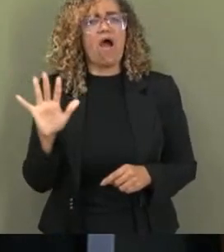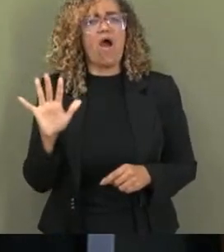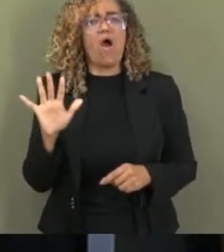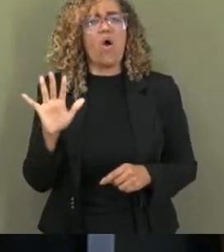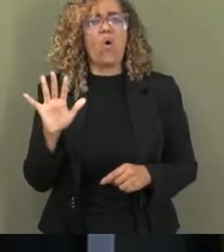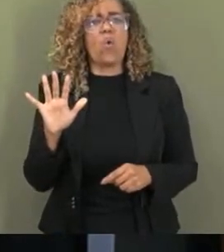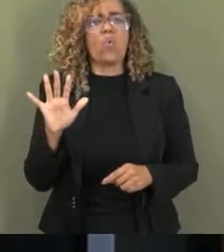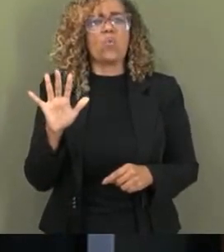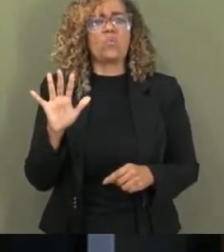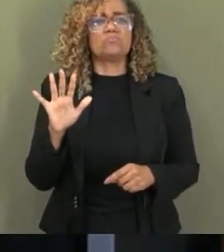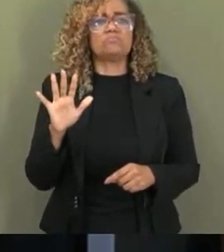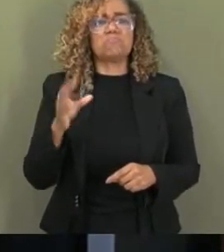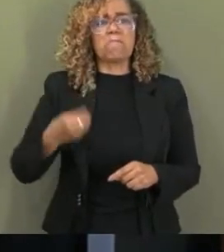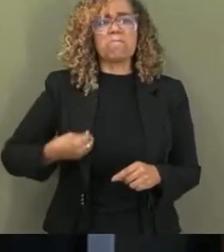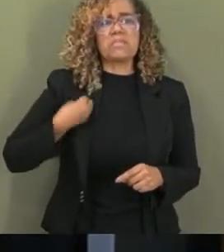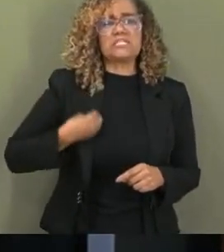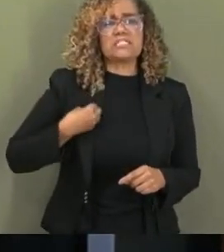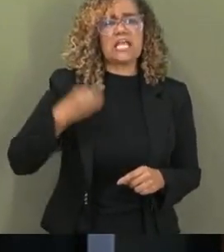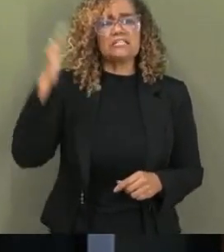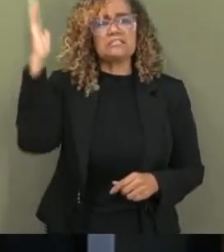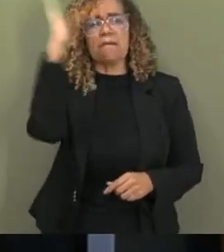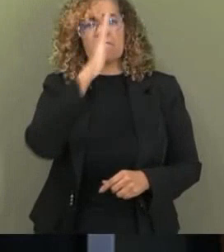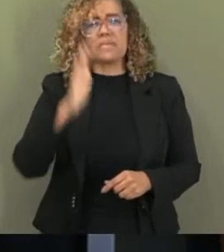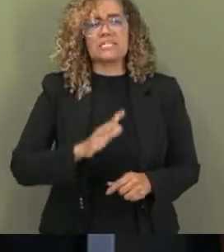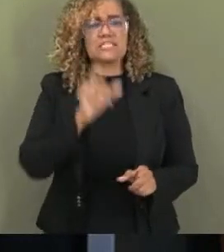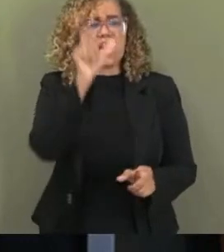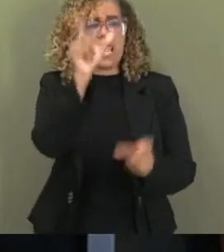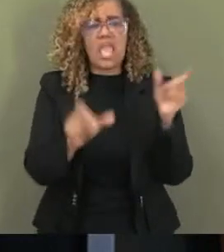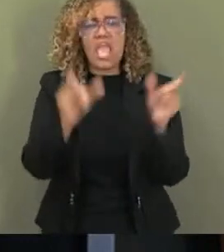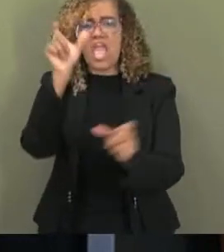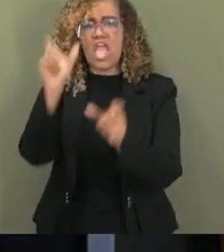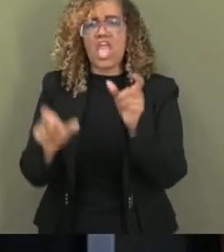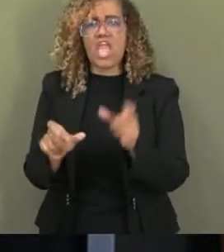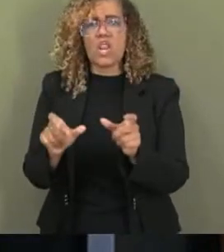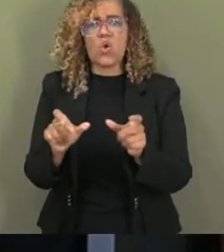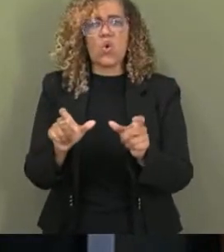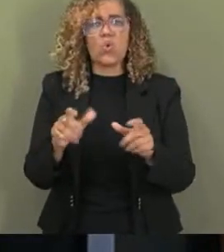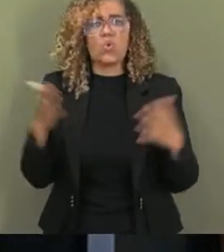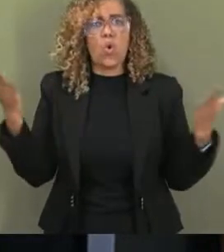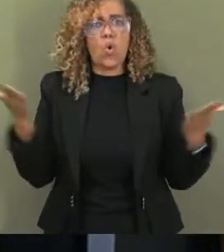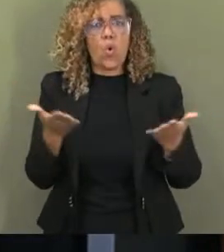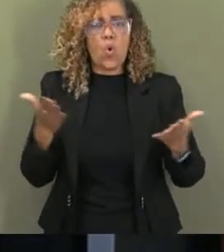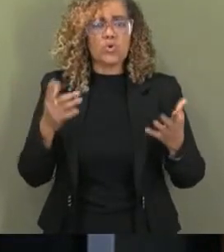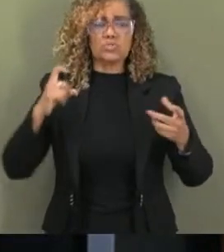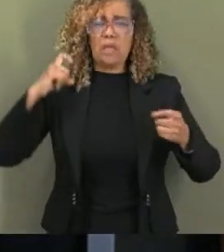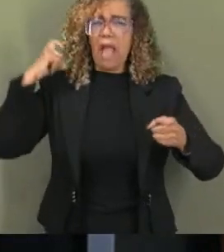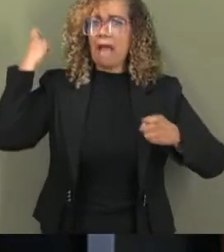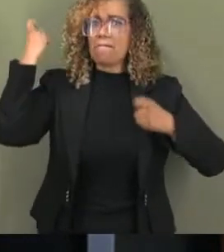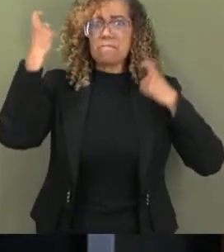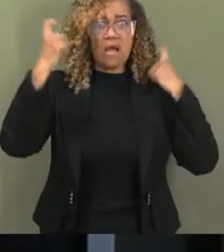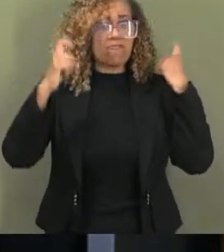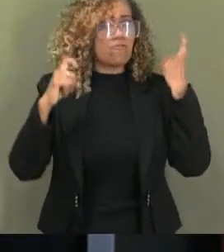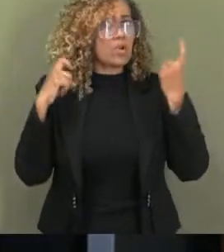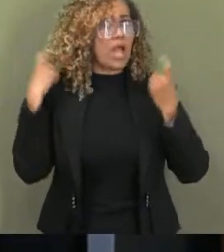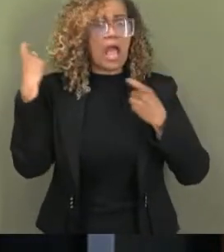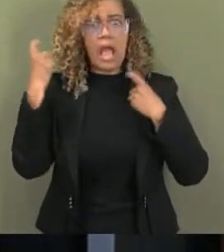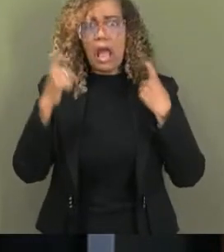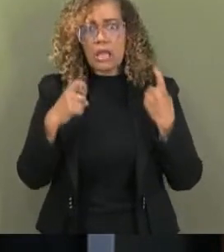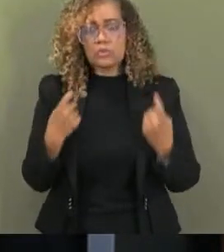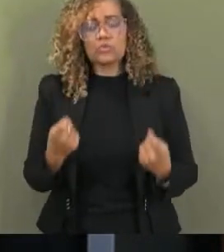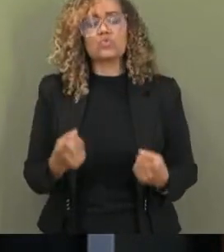dos brasileiros que estão apavorados, essa é a